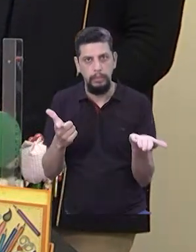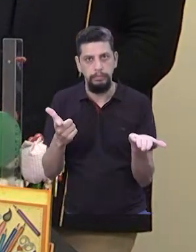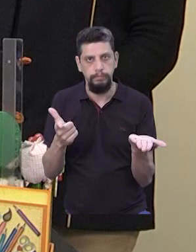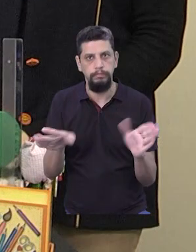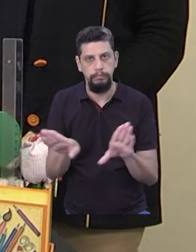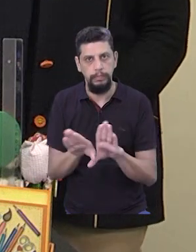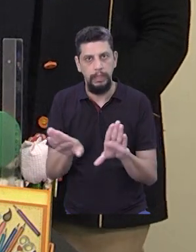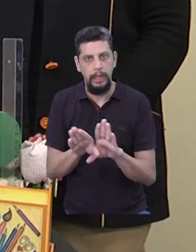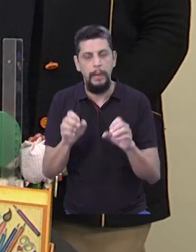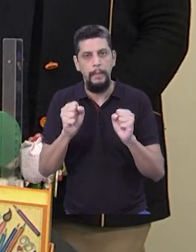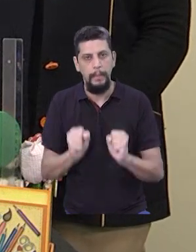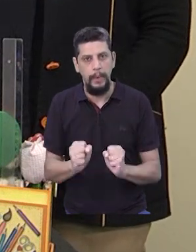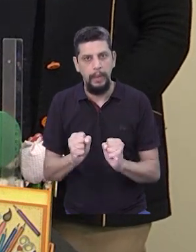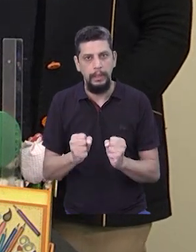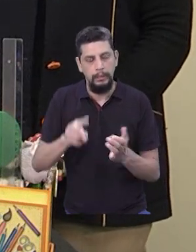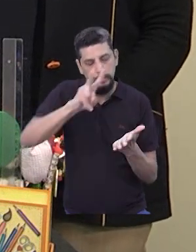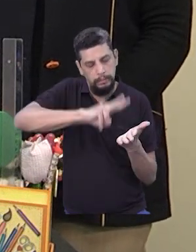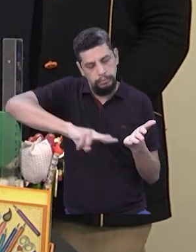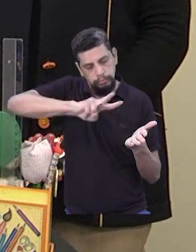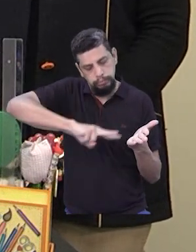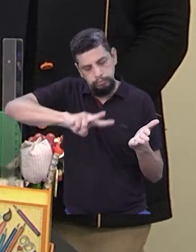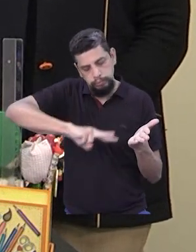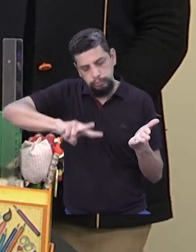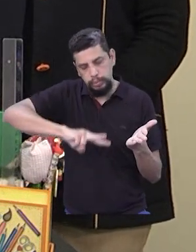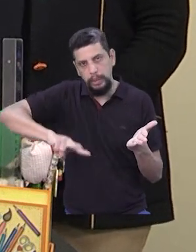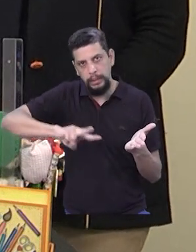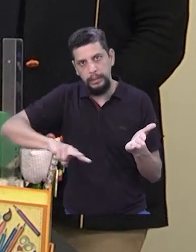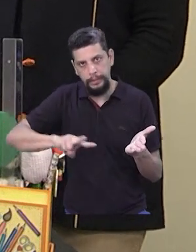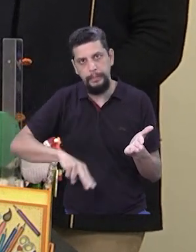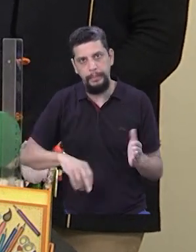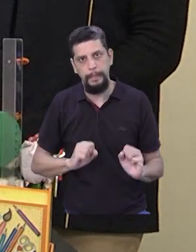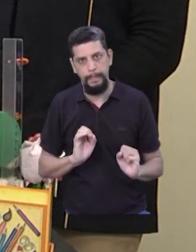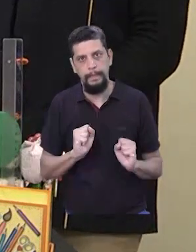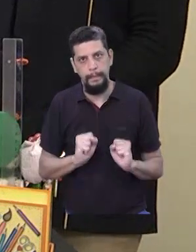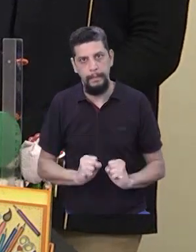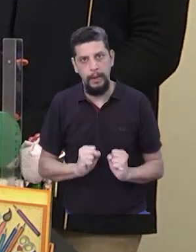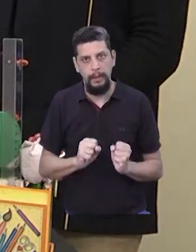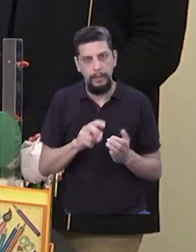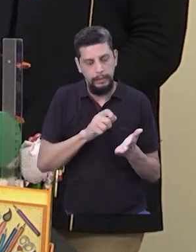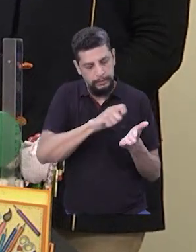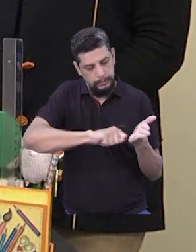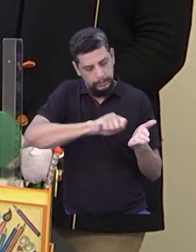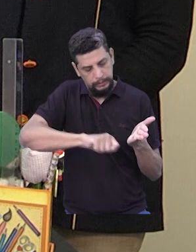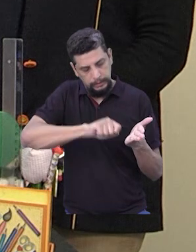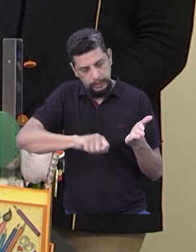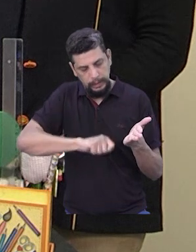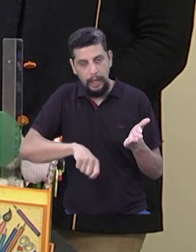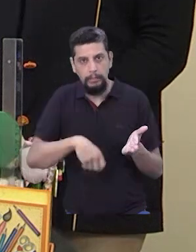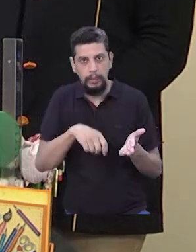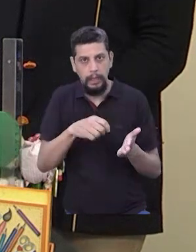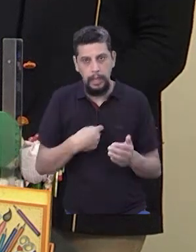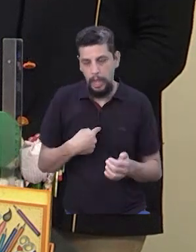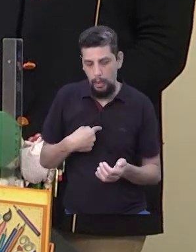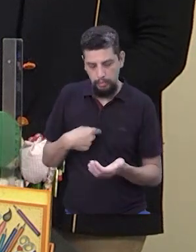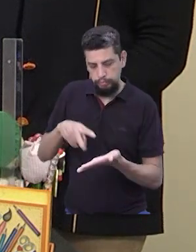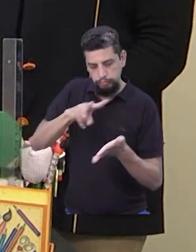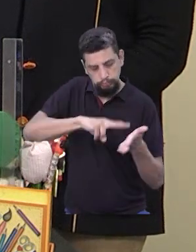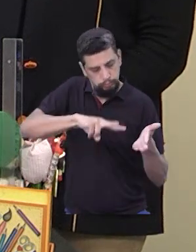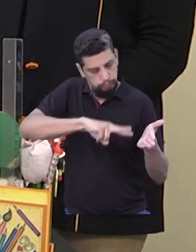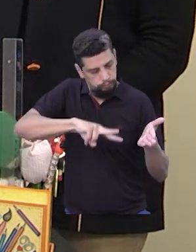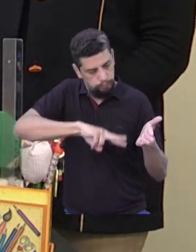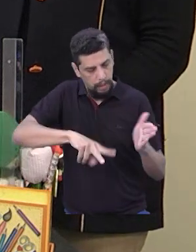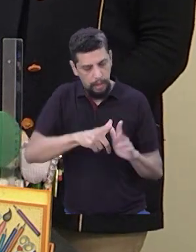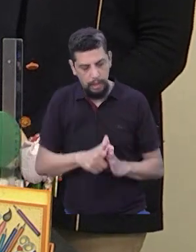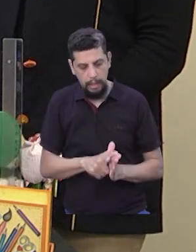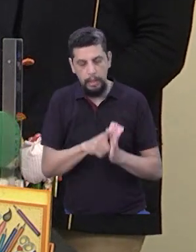né? Uhum. A gente também pode ler. Como a professora falou, né, professora Simone? A gente pode escrever a entrevista. Então, eu posso ler